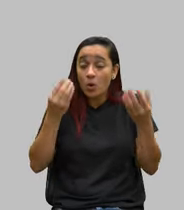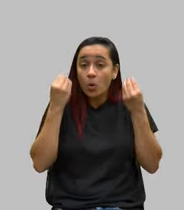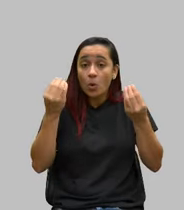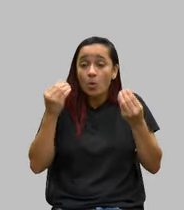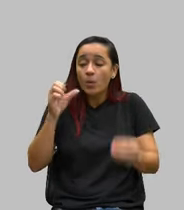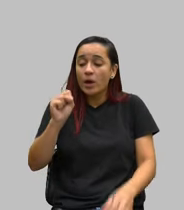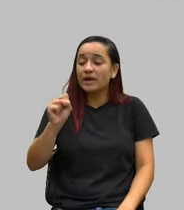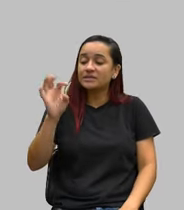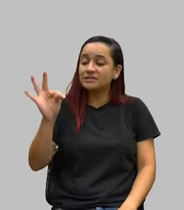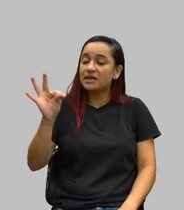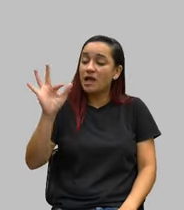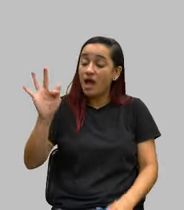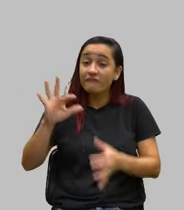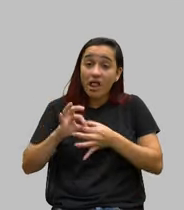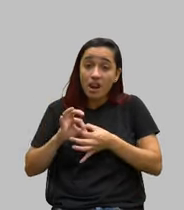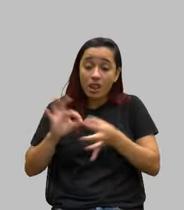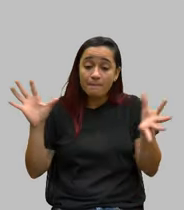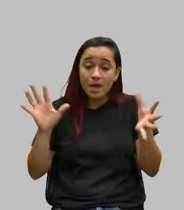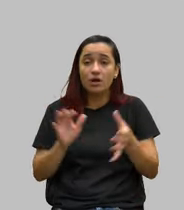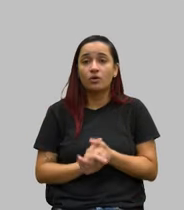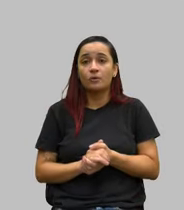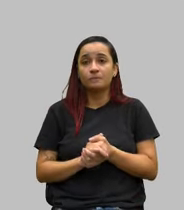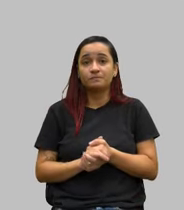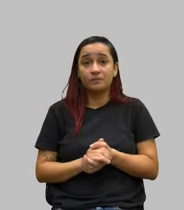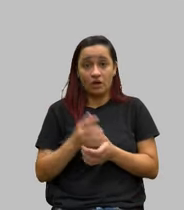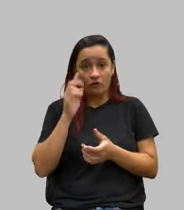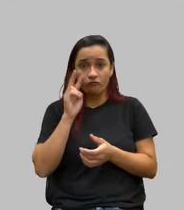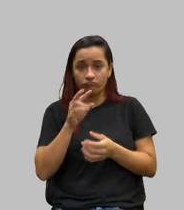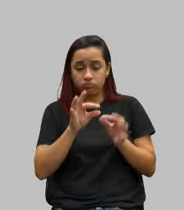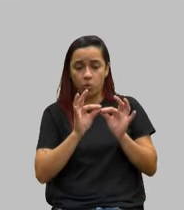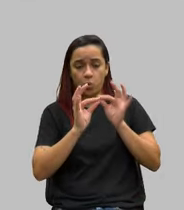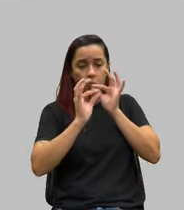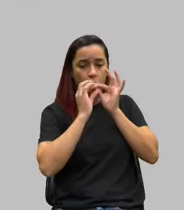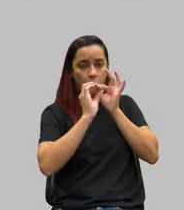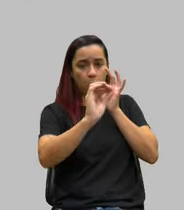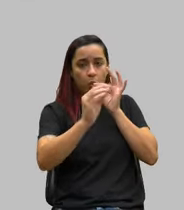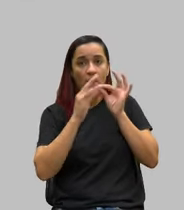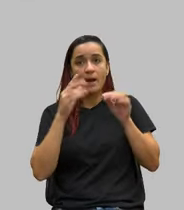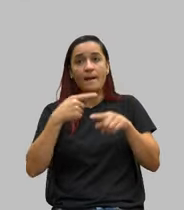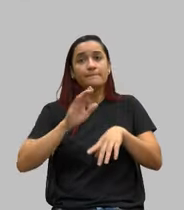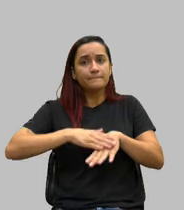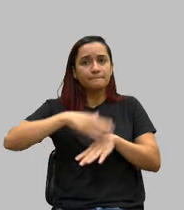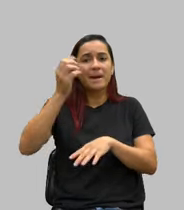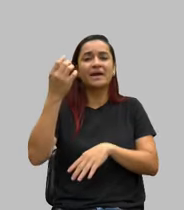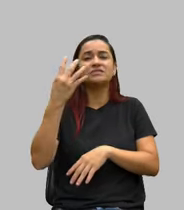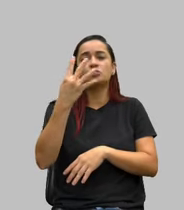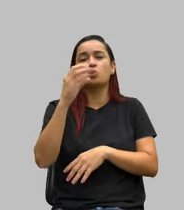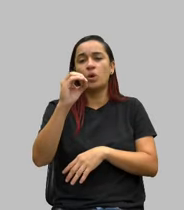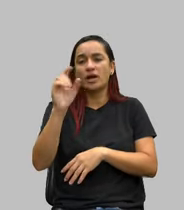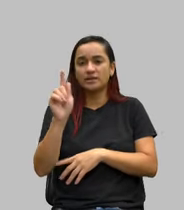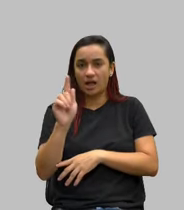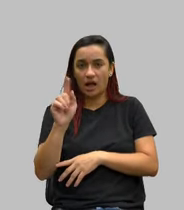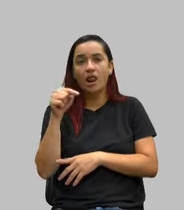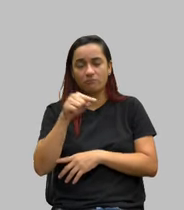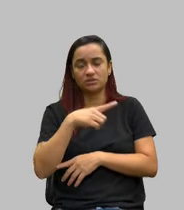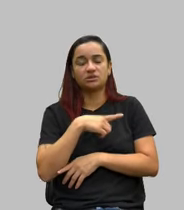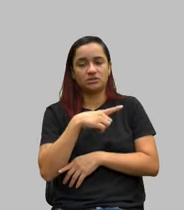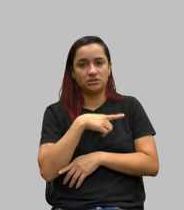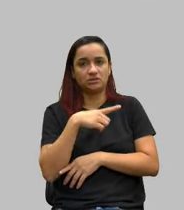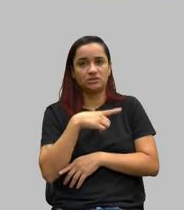liberou e pelo visto pelo tamanho de cigarro e a quantidade tinha bem mais de 40 G ali naquela